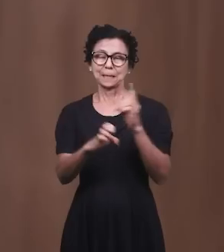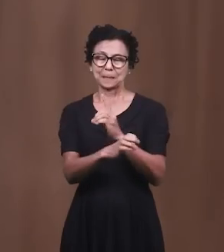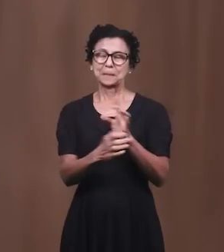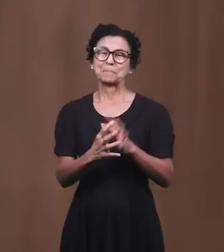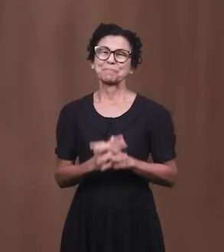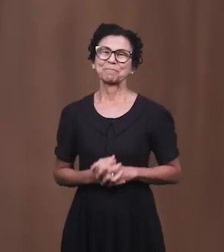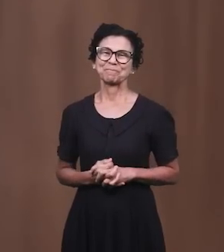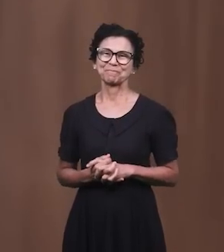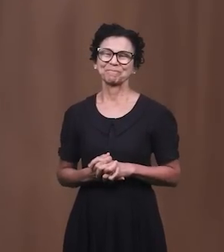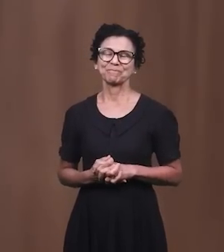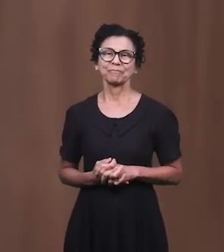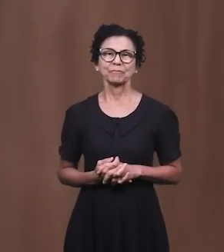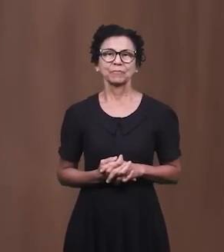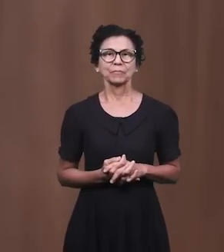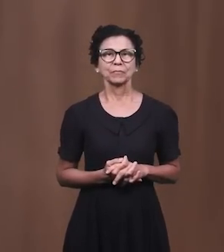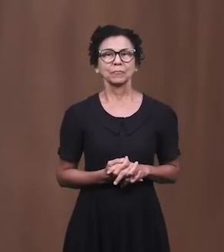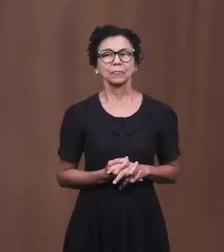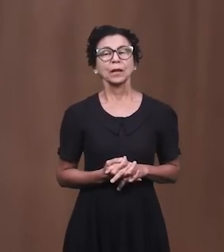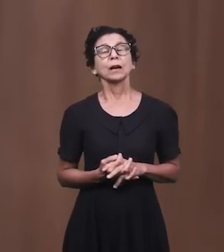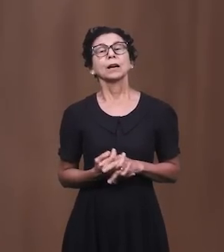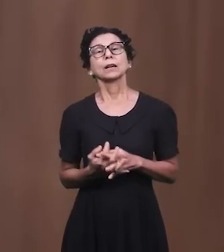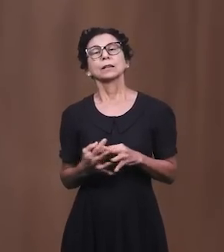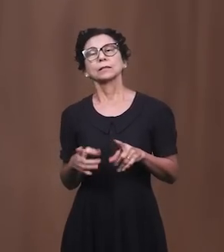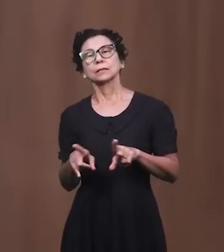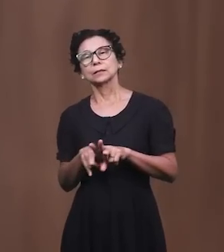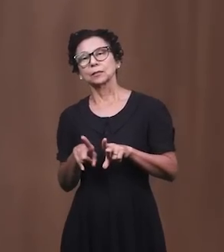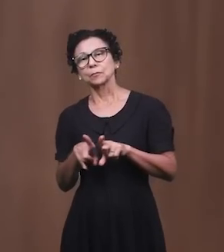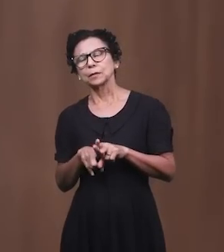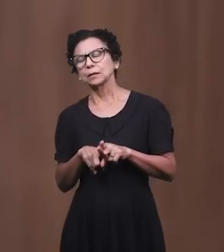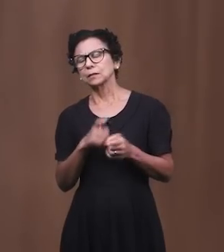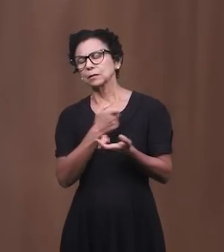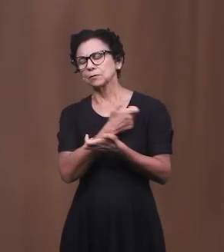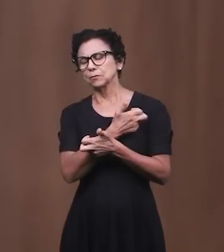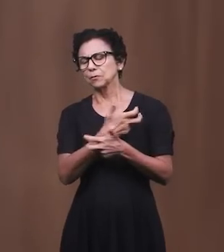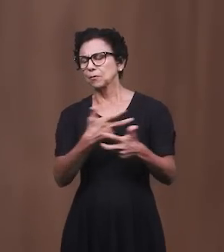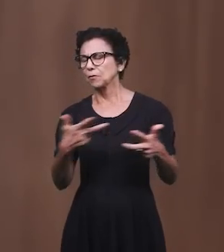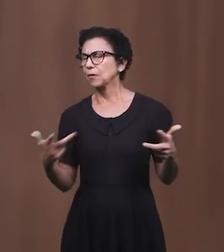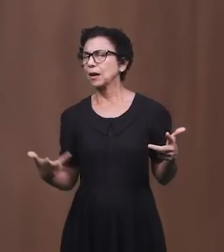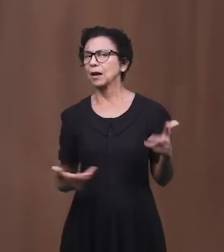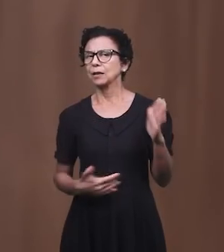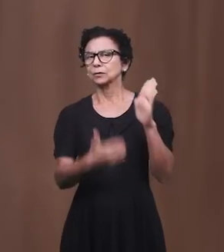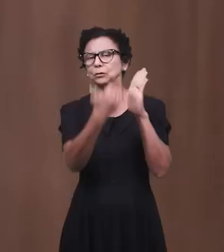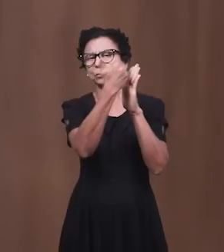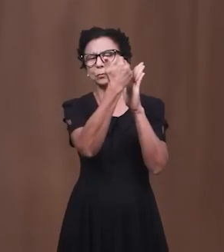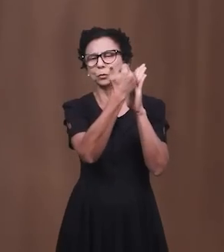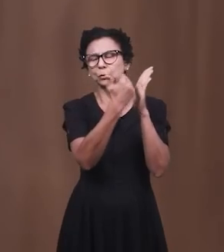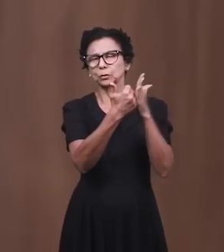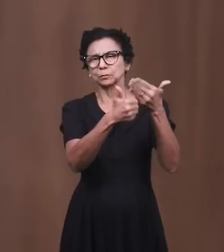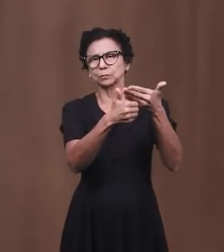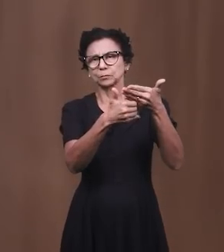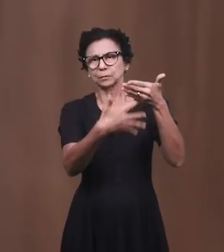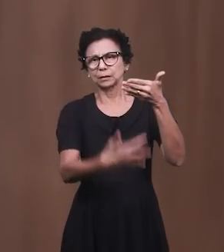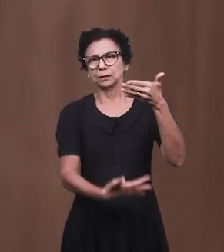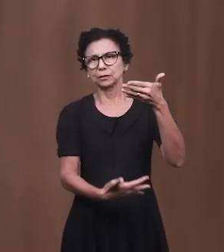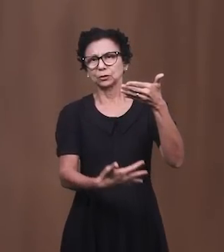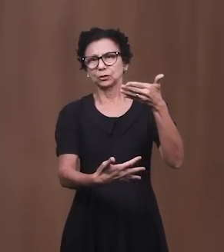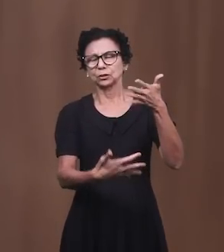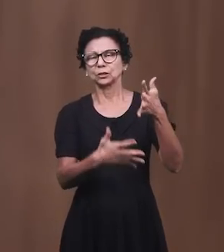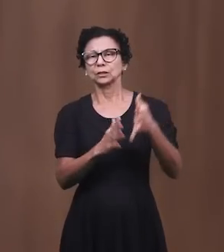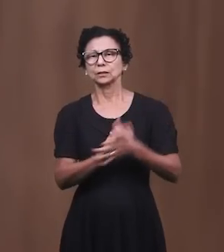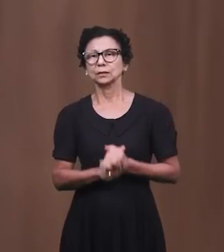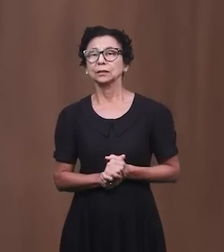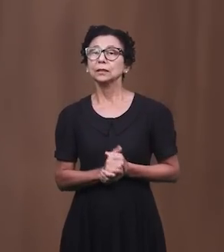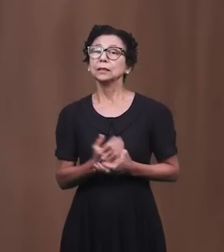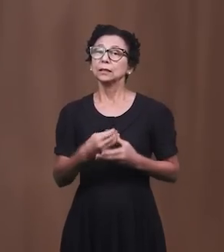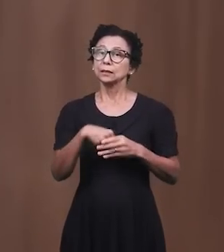ali, além disso, contemplar diversos programas que estão presentes em playlists, dentre eles o